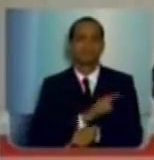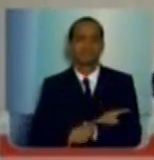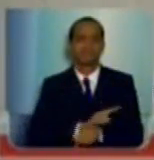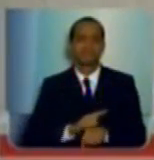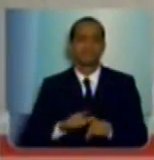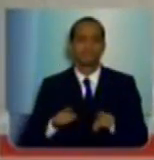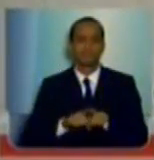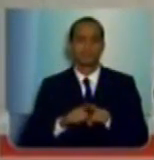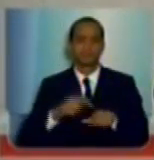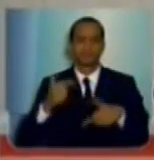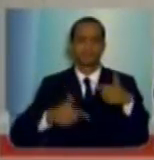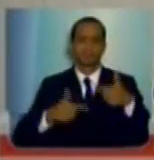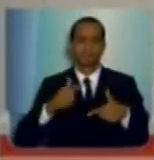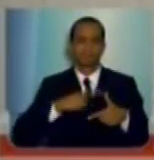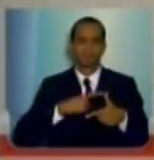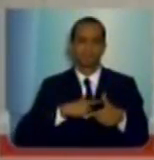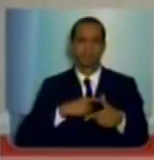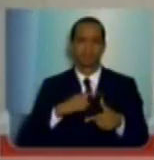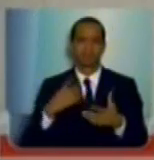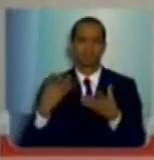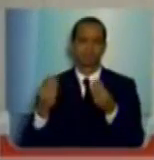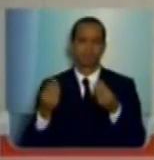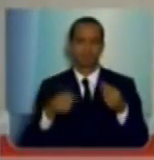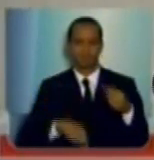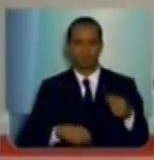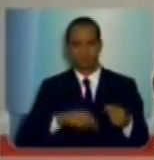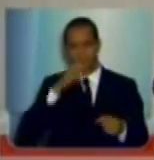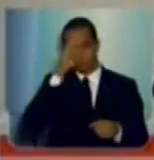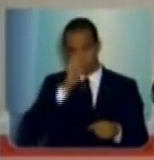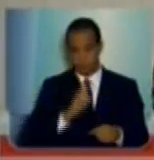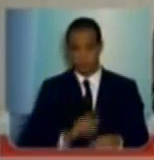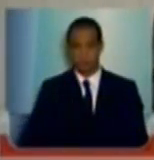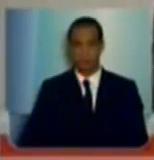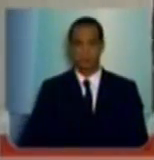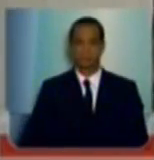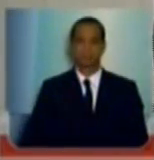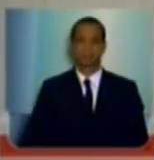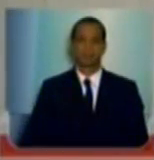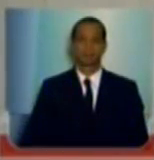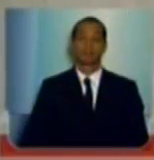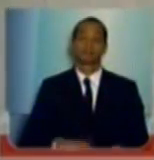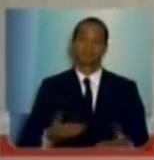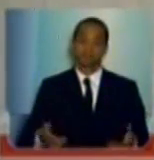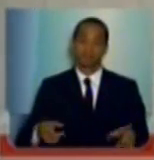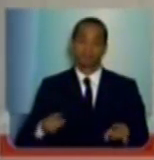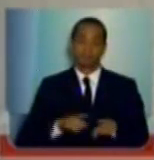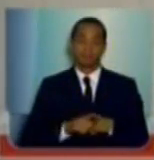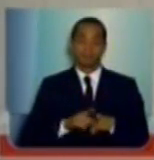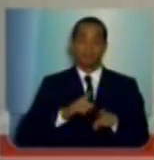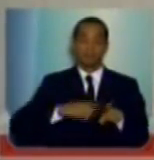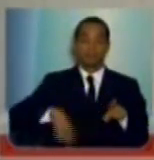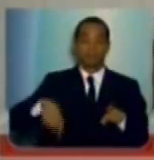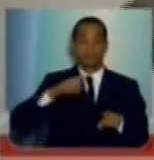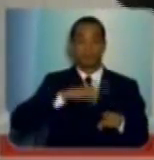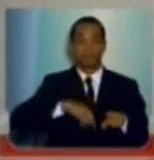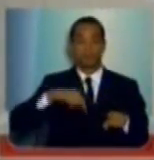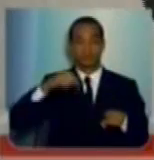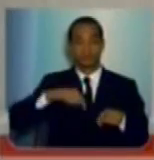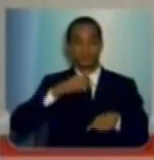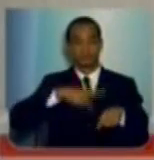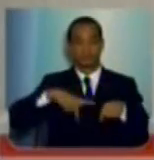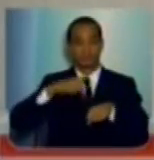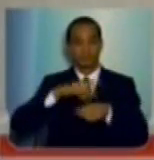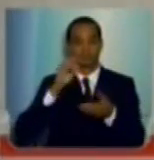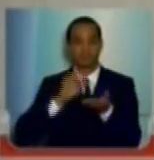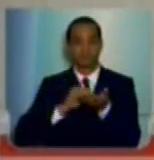da crise que a educação vive no estado do no Estado de São Paulo e também todo o território nacional falta de